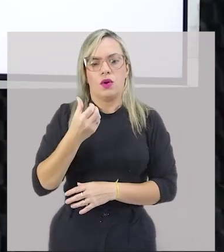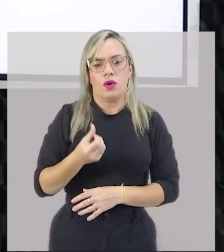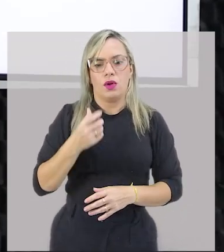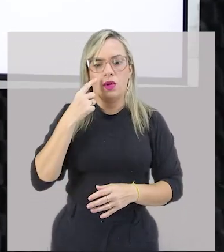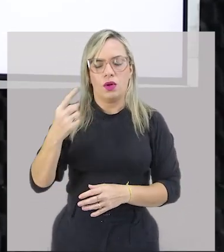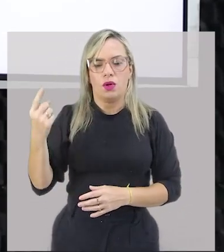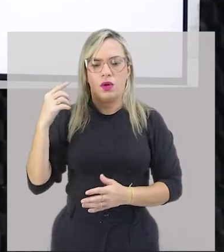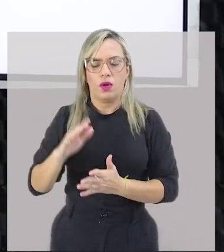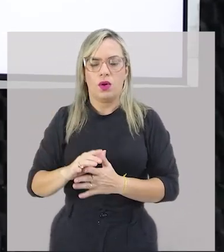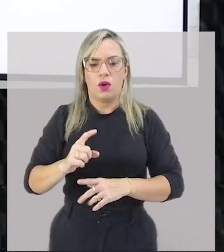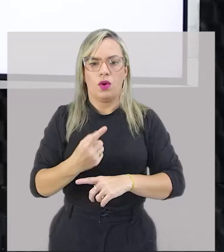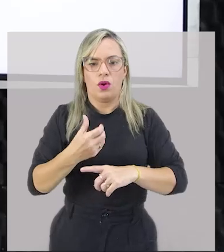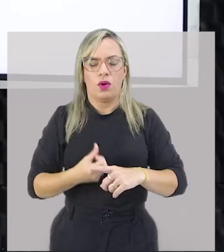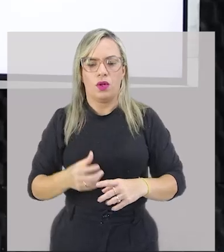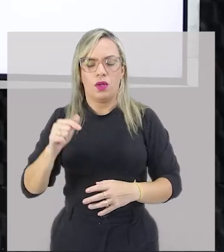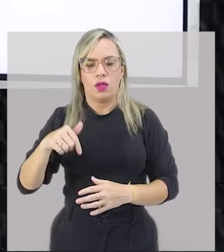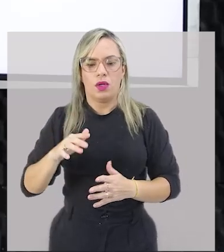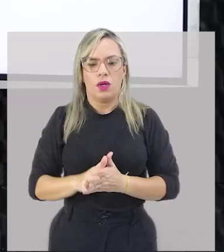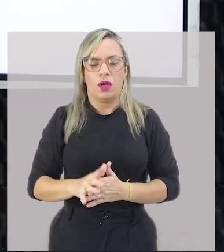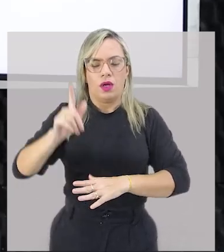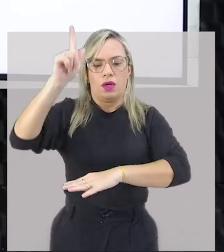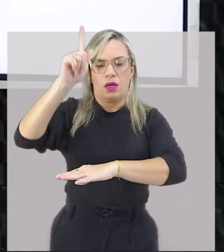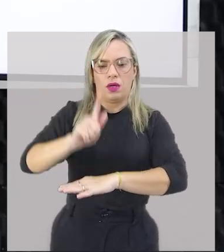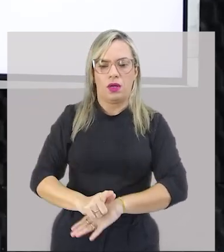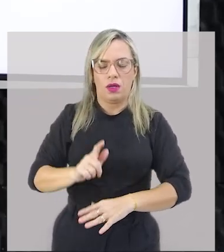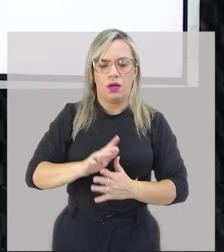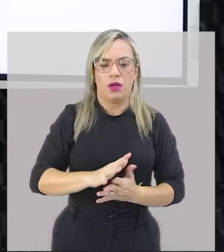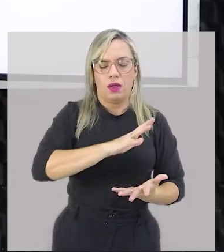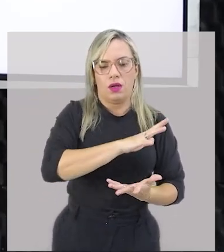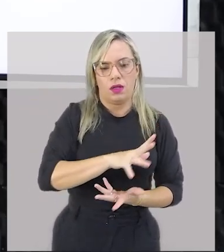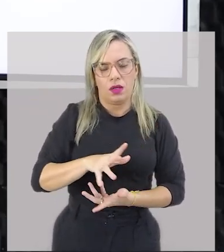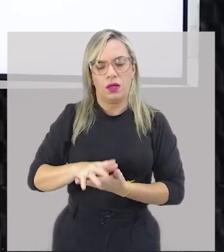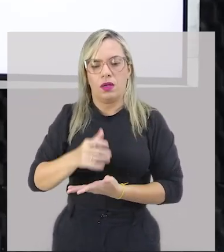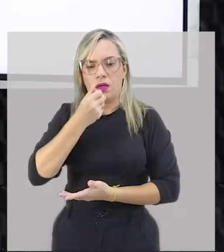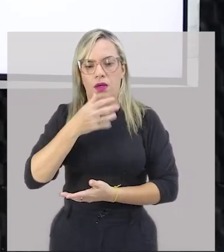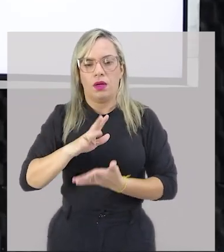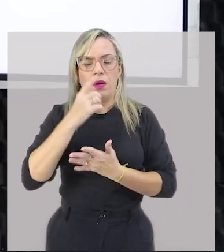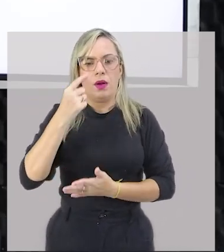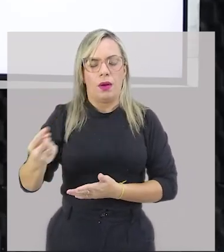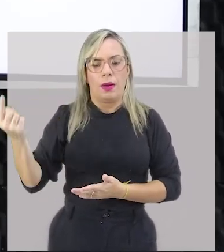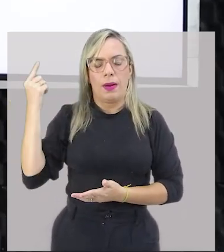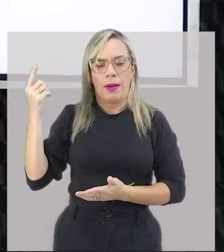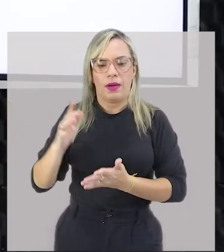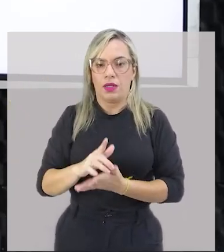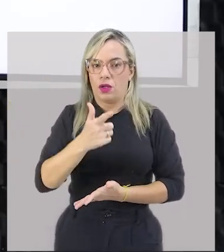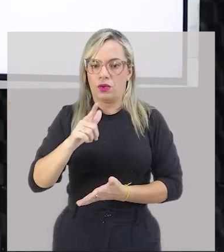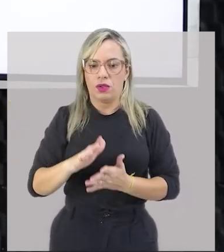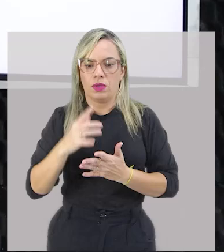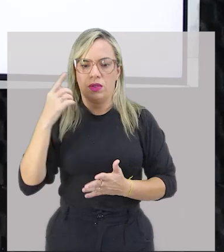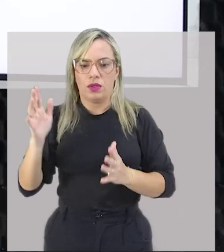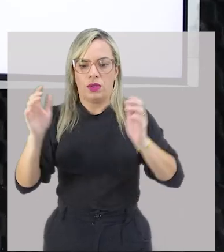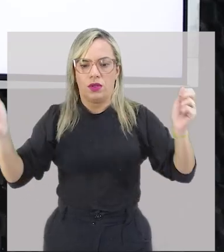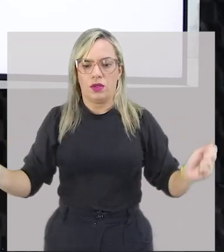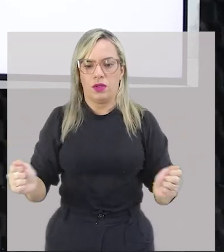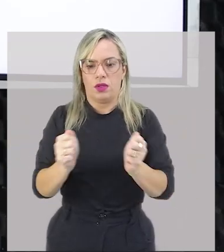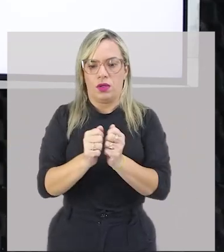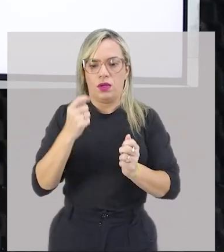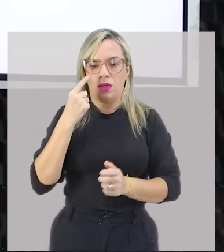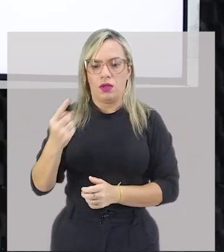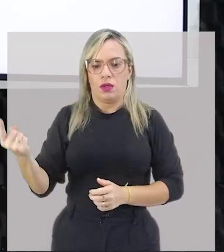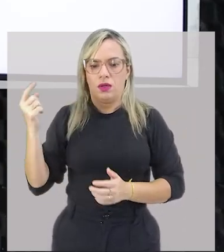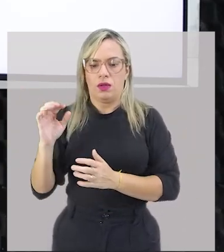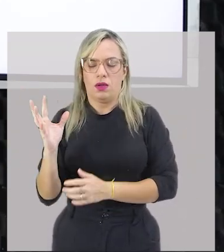superfície da Terra. Então, o que faz os dois lá no vácuo, lá na Lua, caírem juntos, seria a